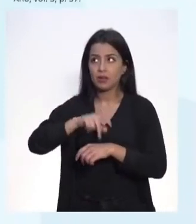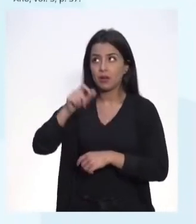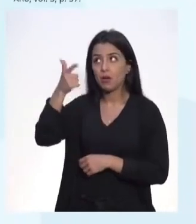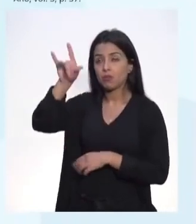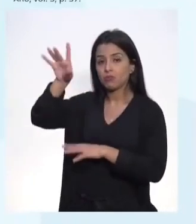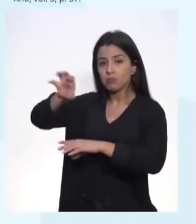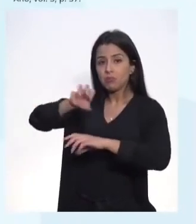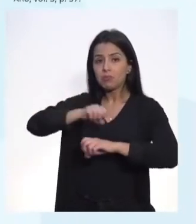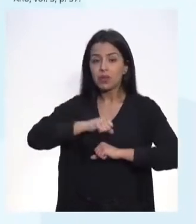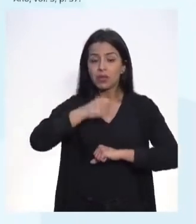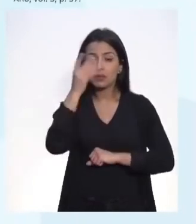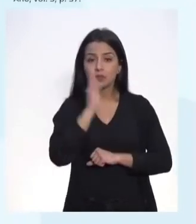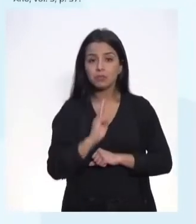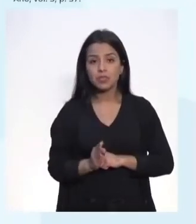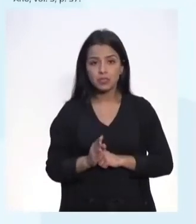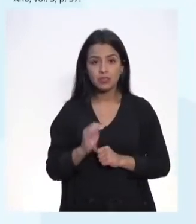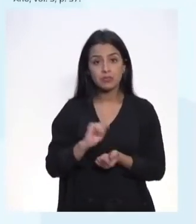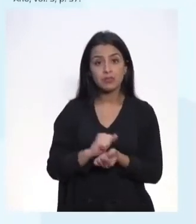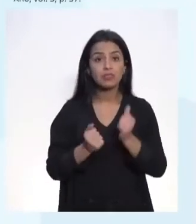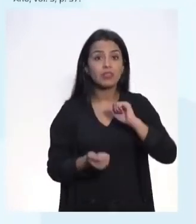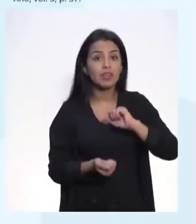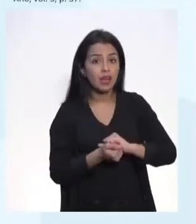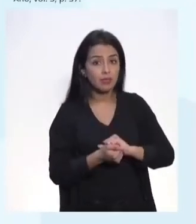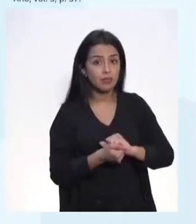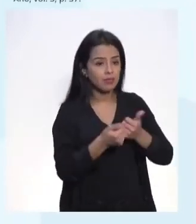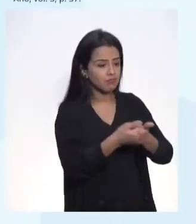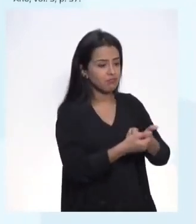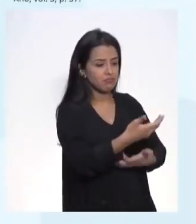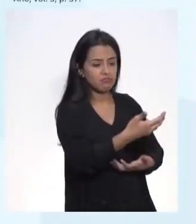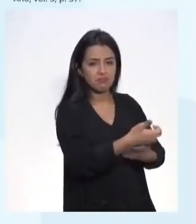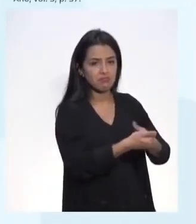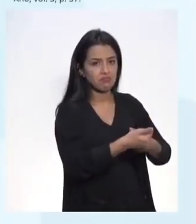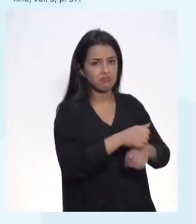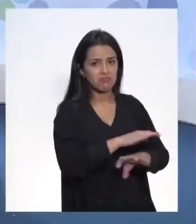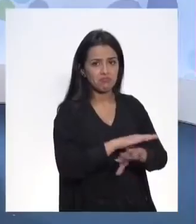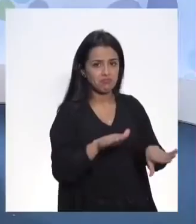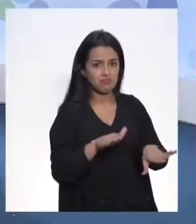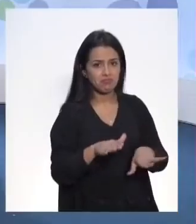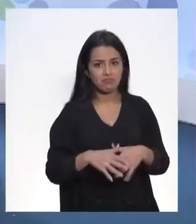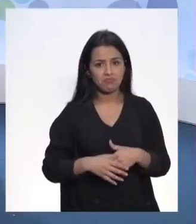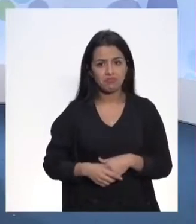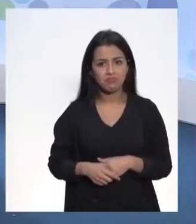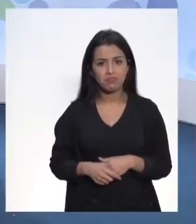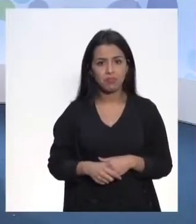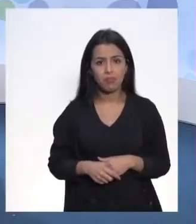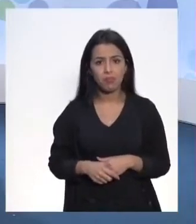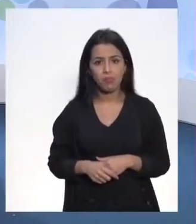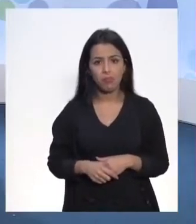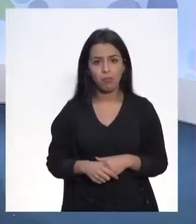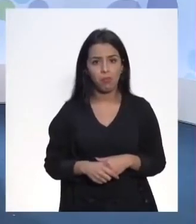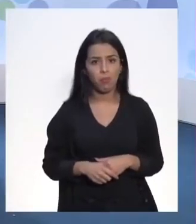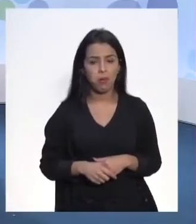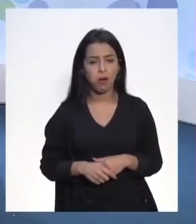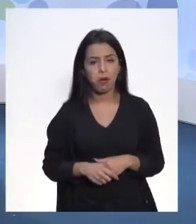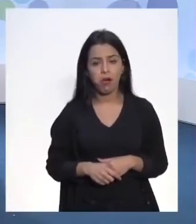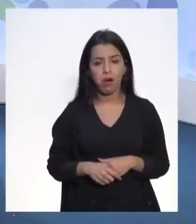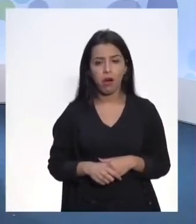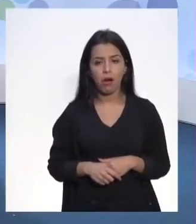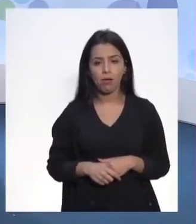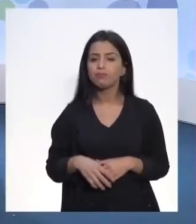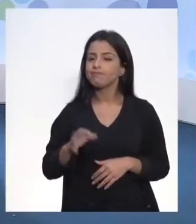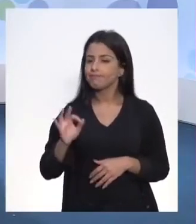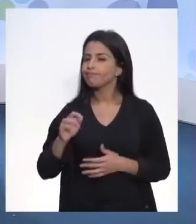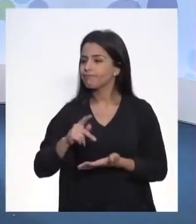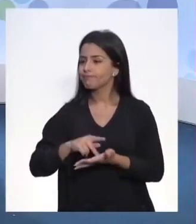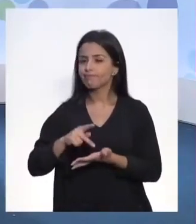fala. Alguém colocou? Porque o meu aqui travou de vez. Peraí, aqui é que. Não, mas aqui acho que também é Aí